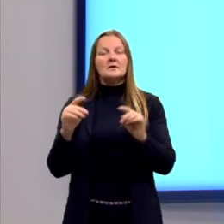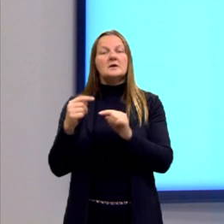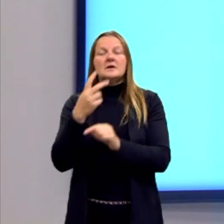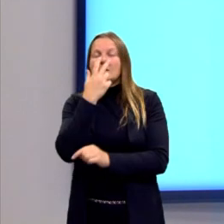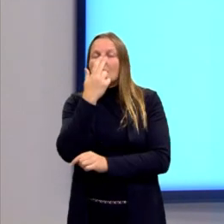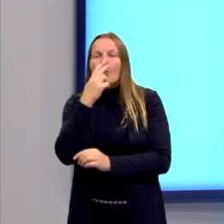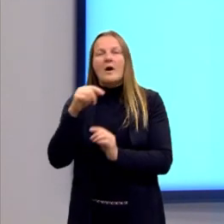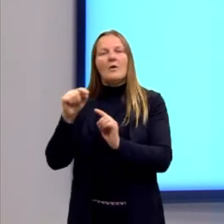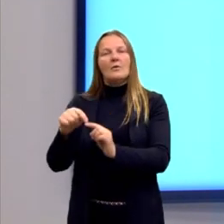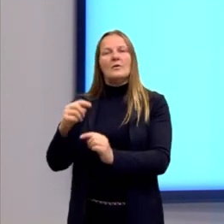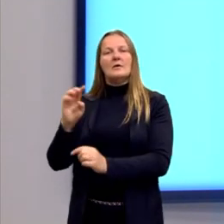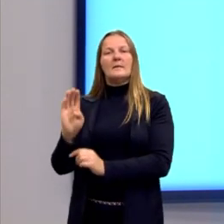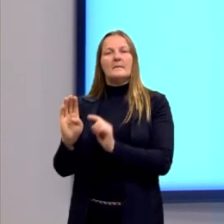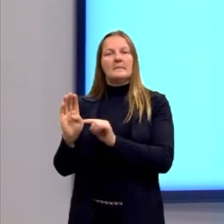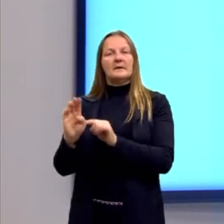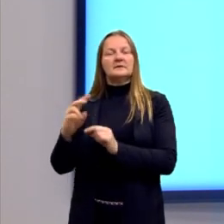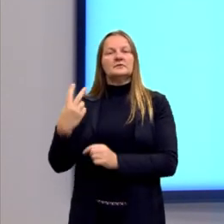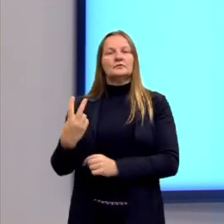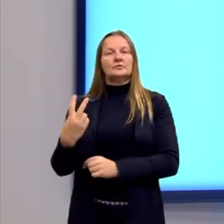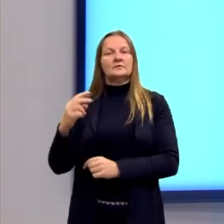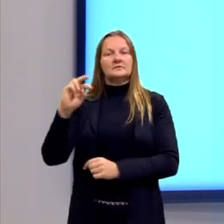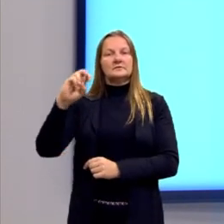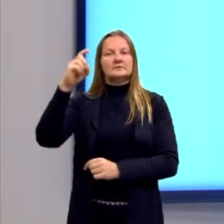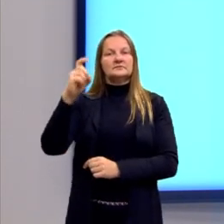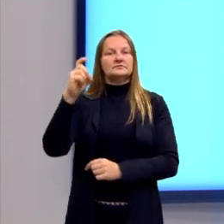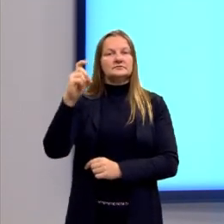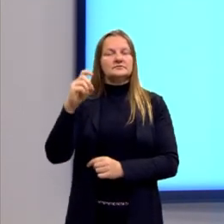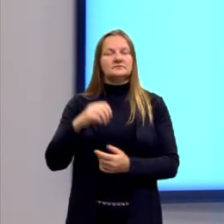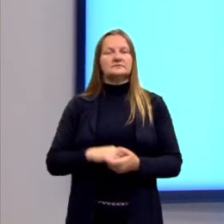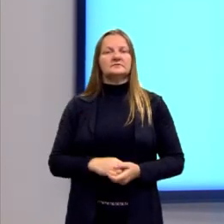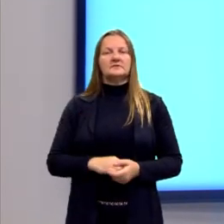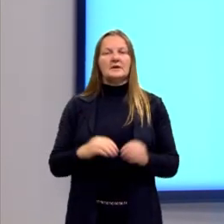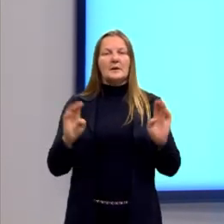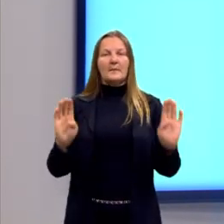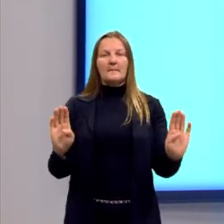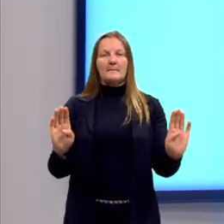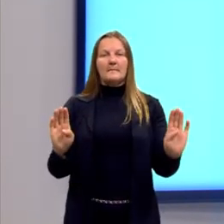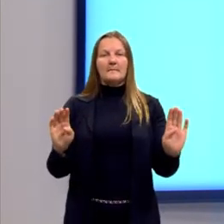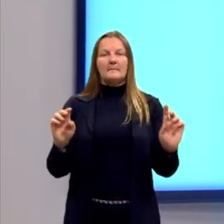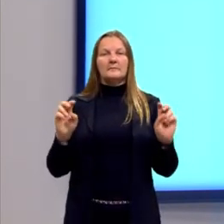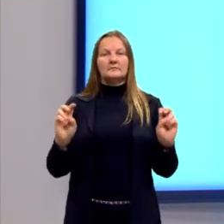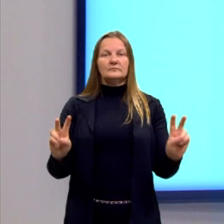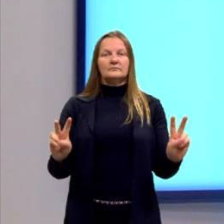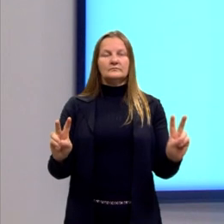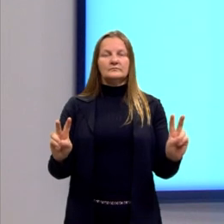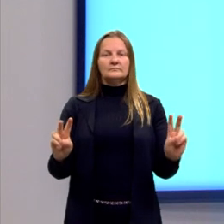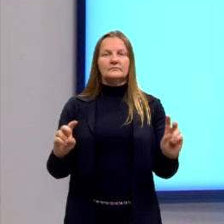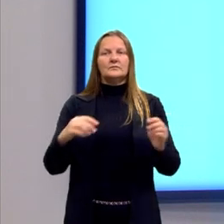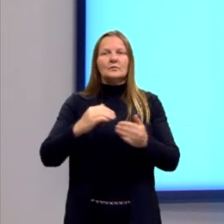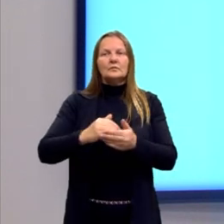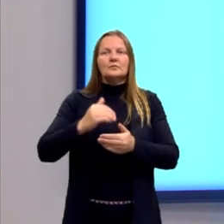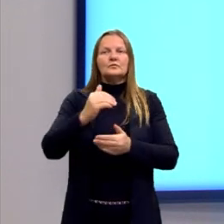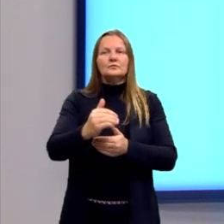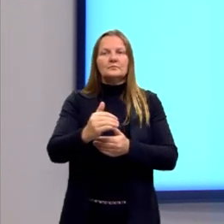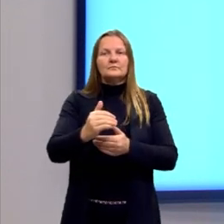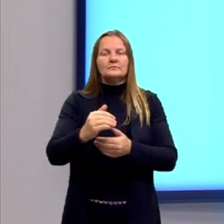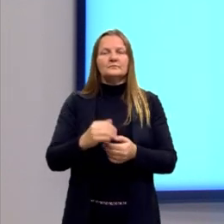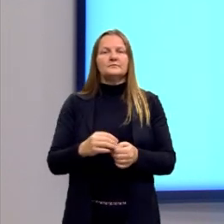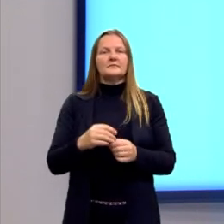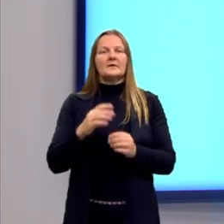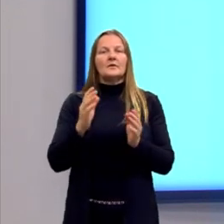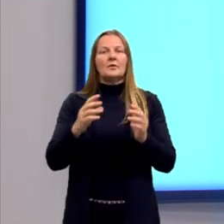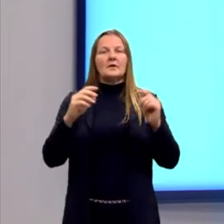numérico de 2 elevado a x Como as bases são iguais o segundo passo então é